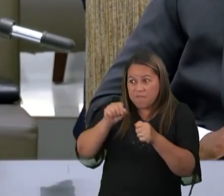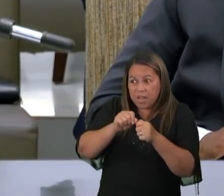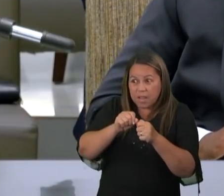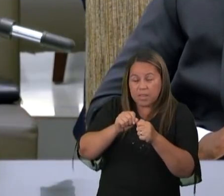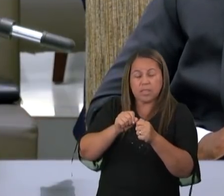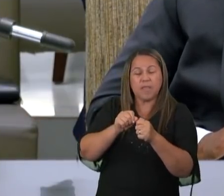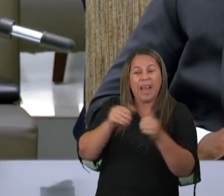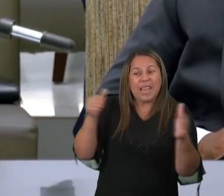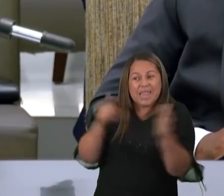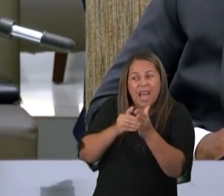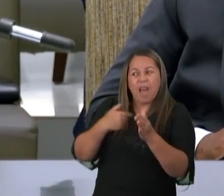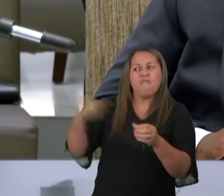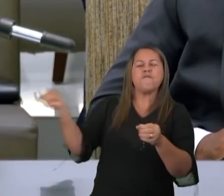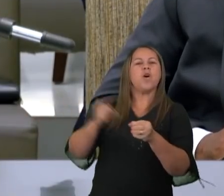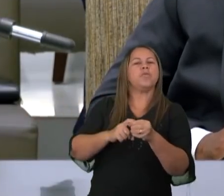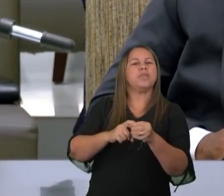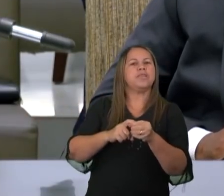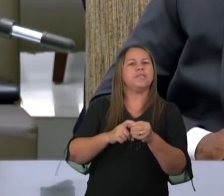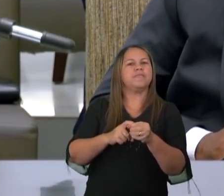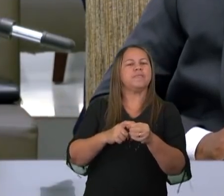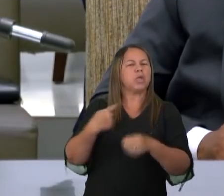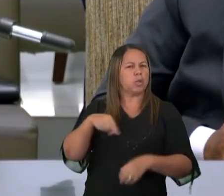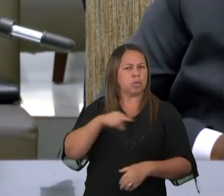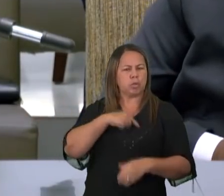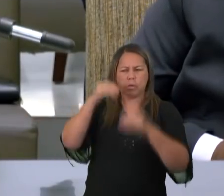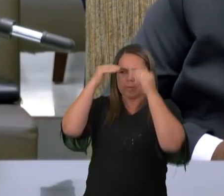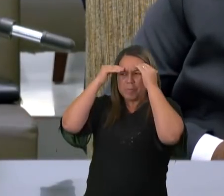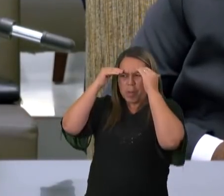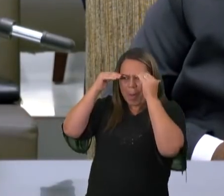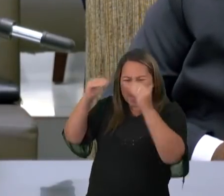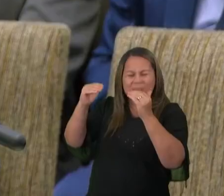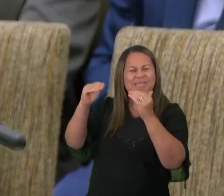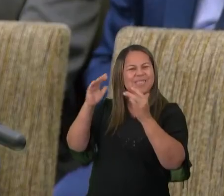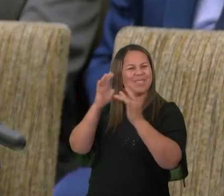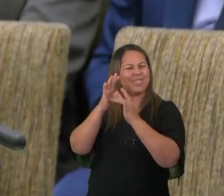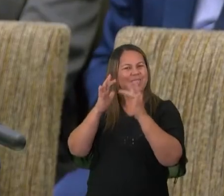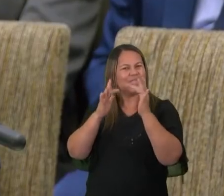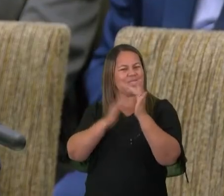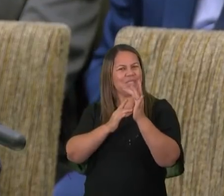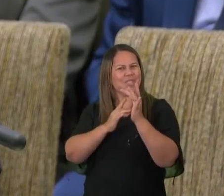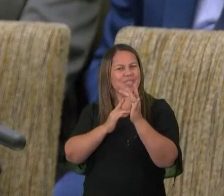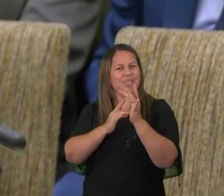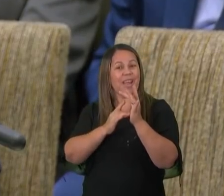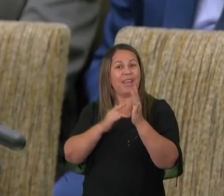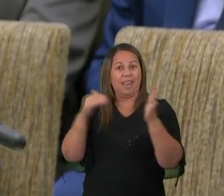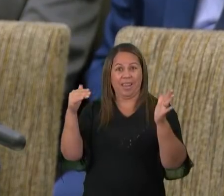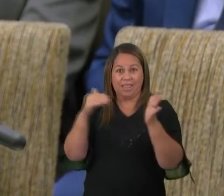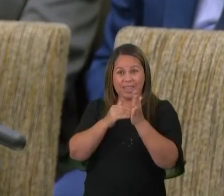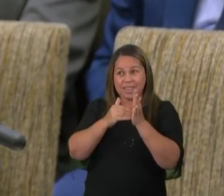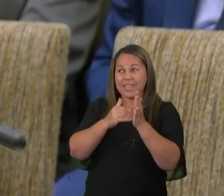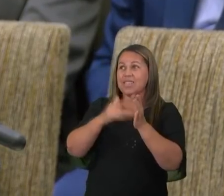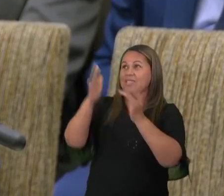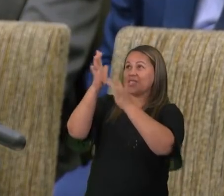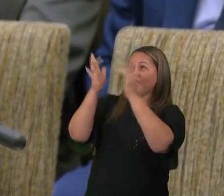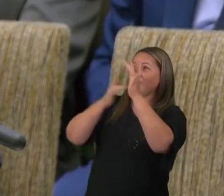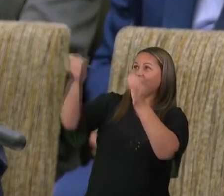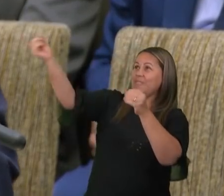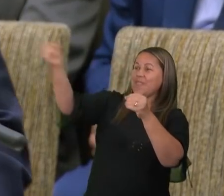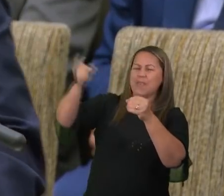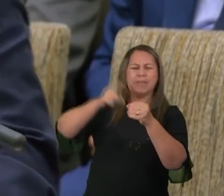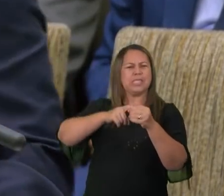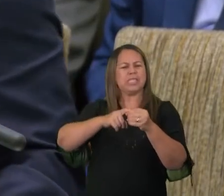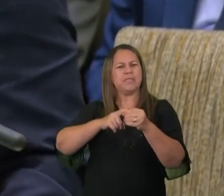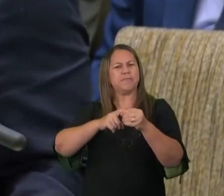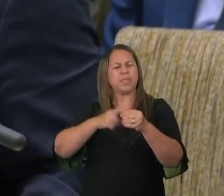venha. Então estamos aqui obedecendo a Ele até que Ele venha. Quando participamos da